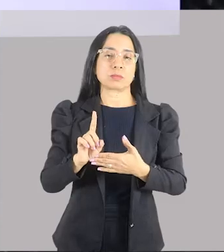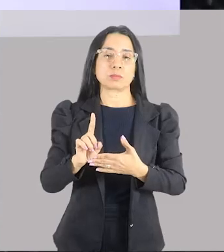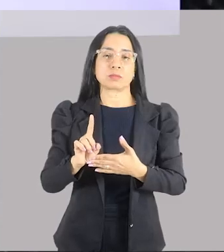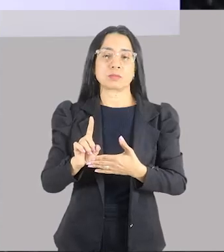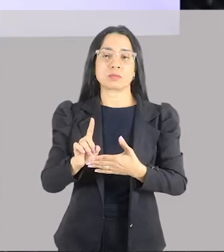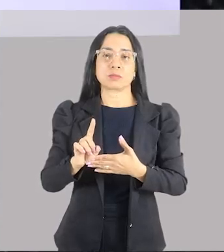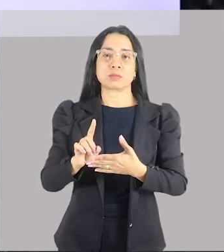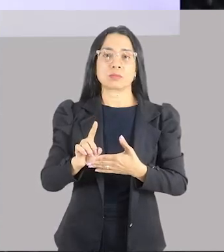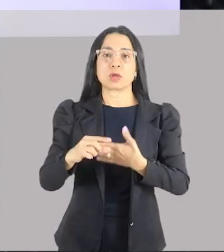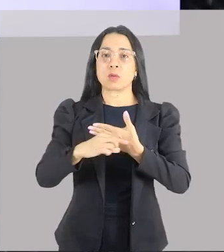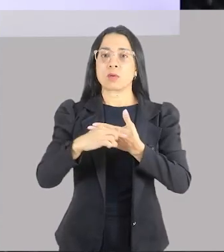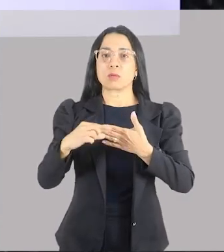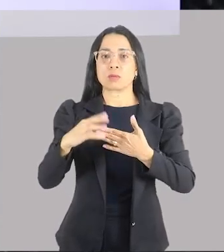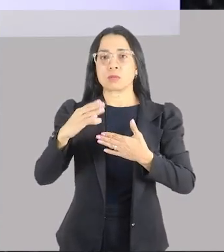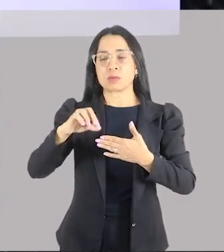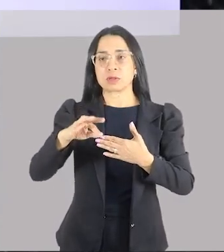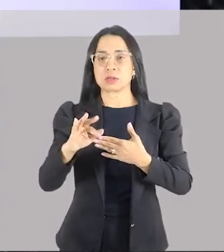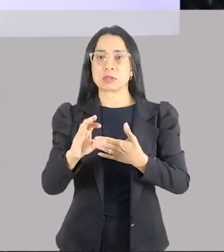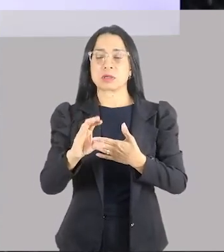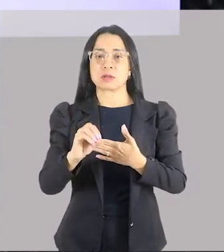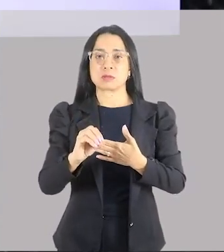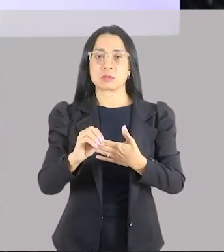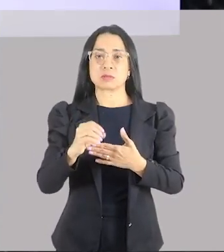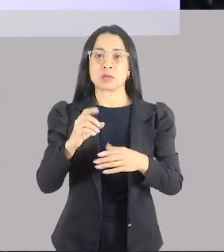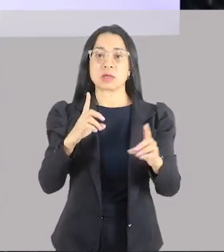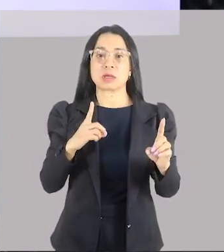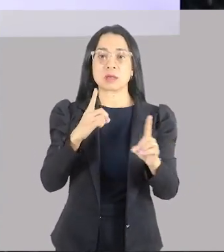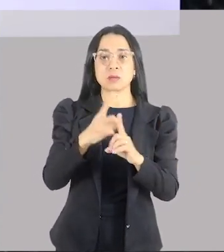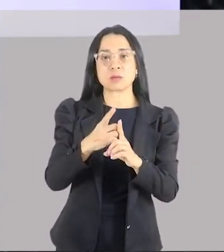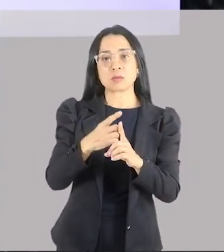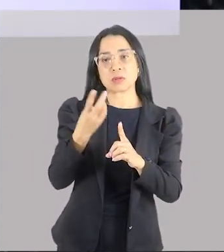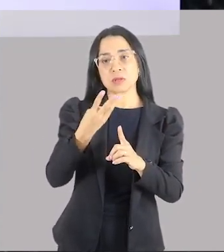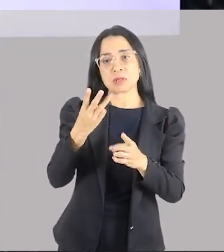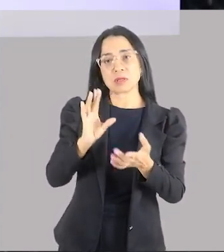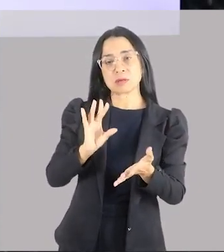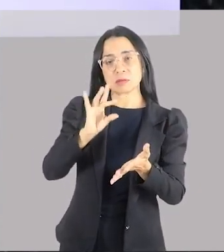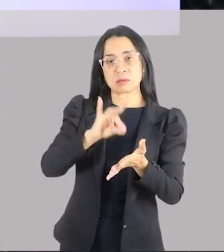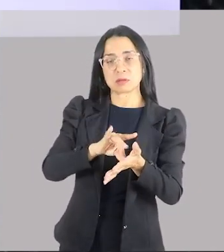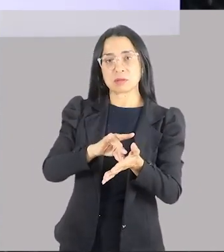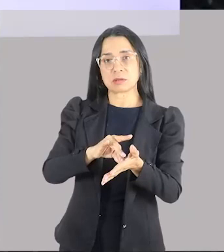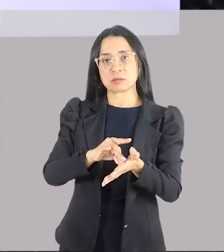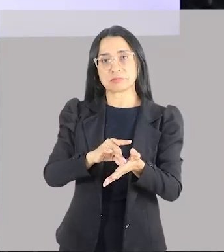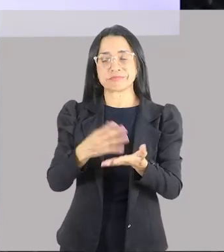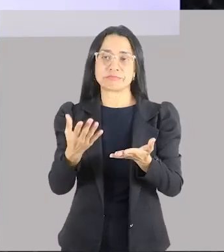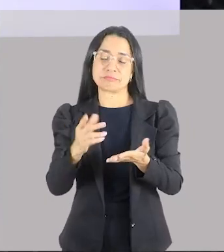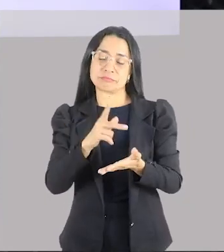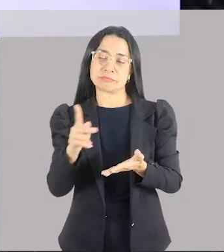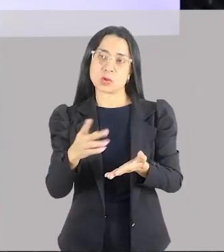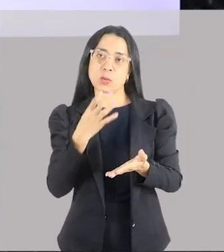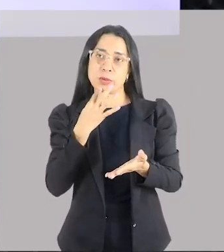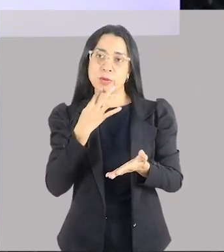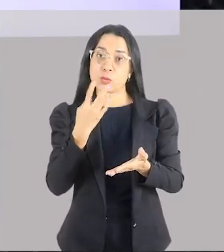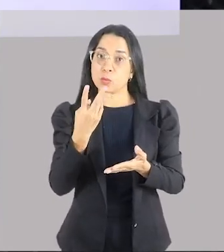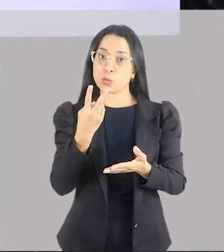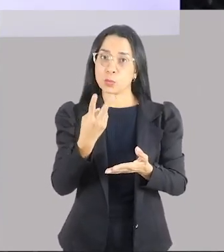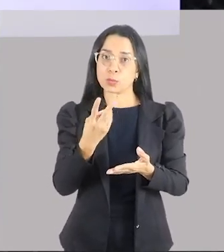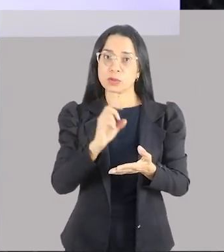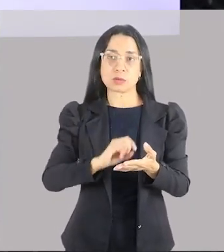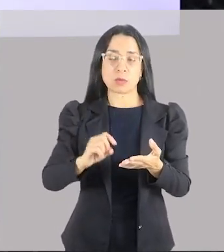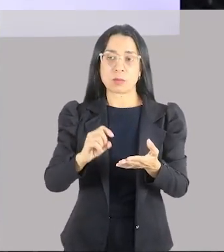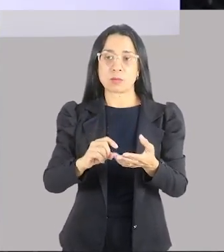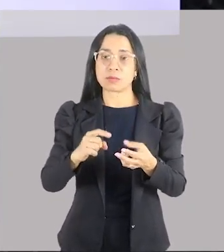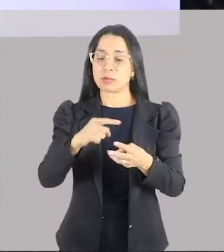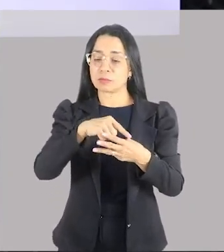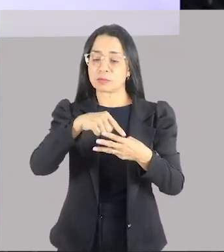O autor não é cético, porque ele encontra 3 verdades. Isso, André, eu só conheço 2. Não, mas são 3, gente.